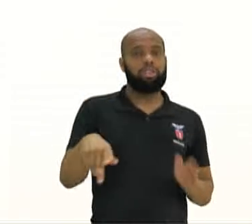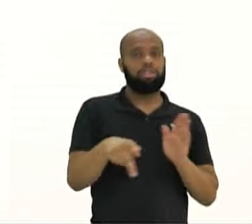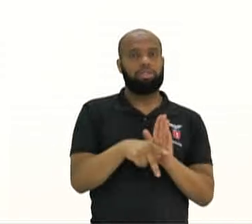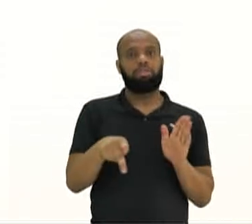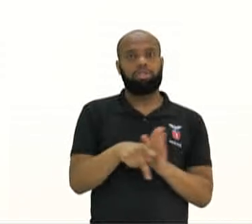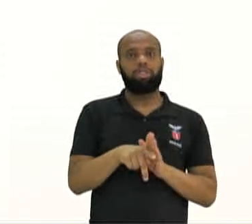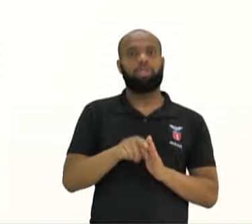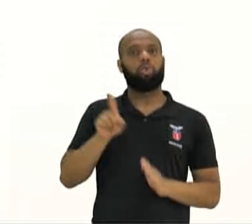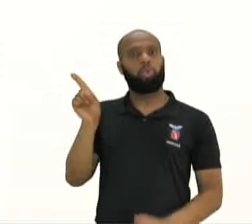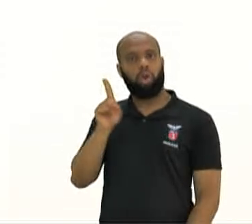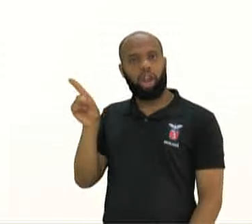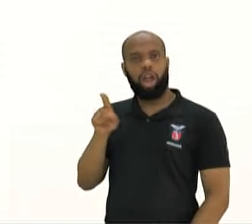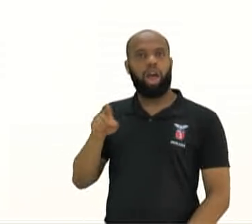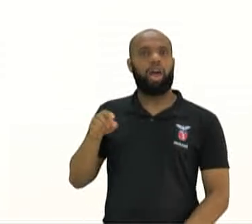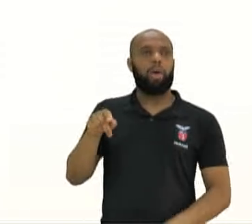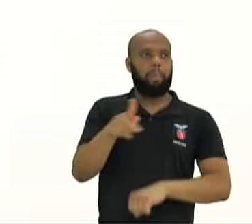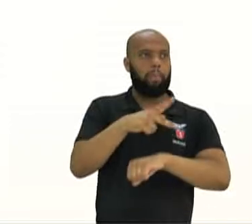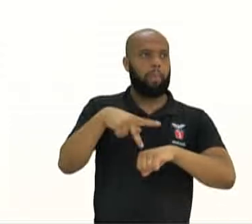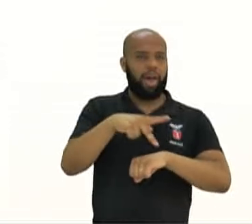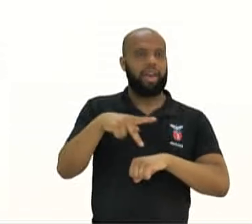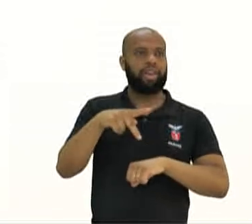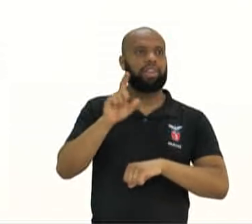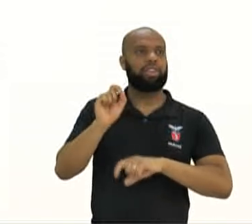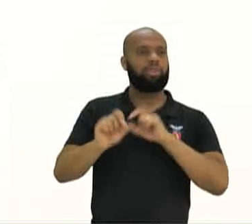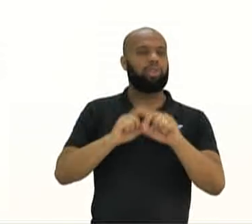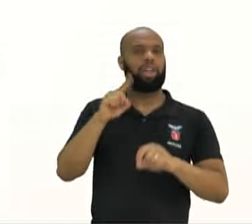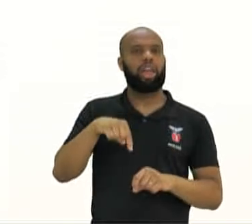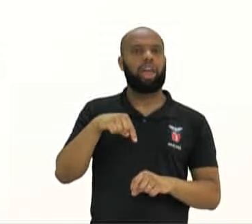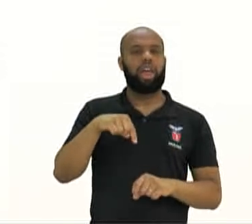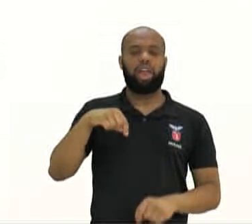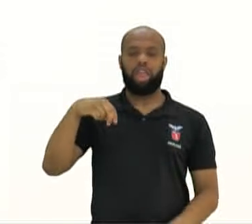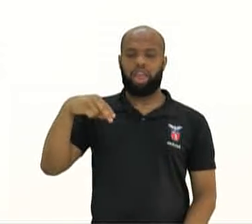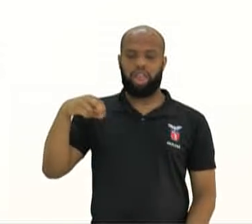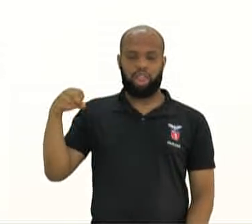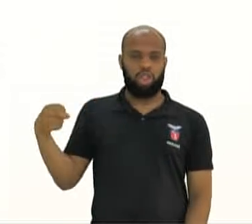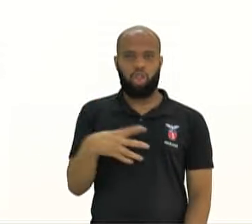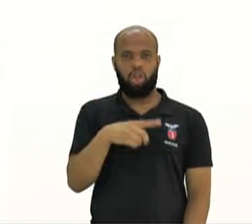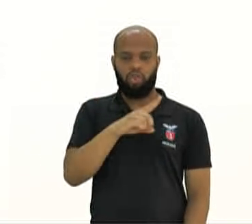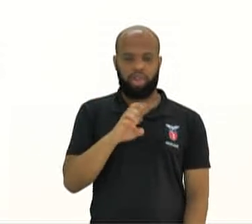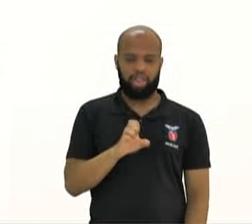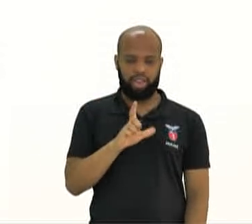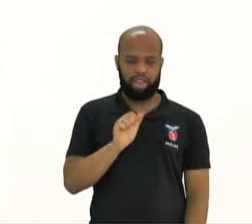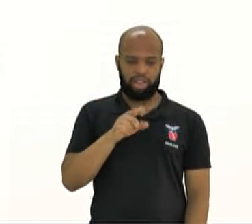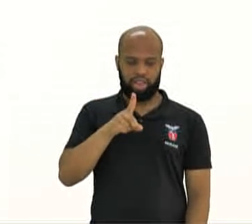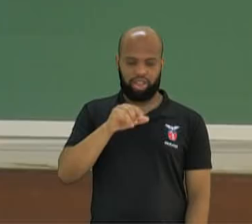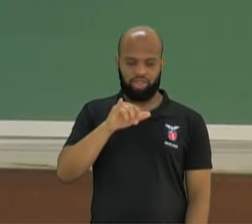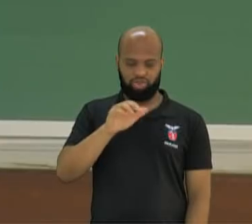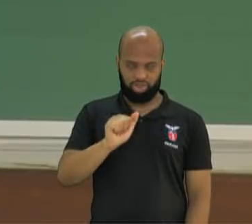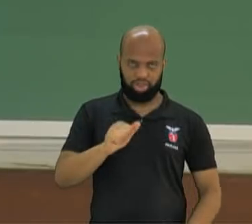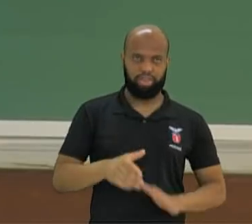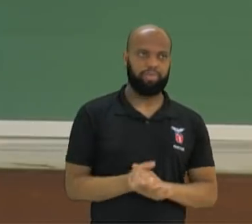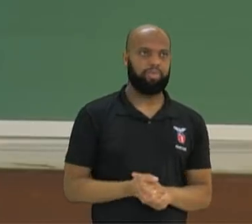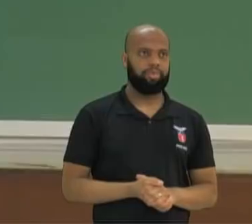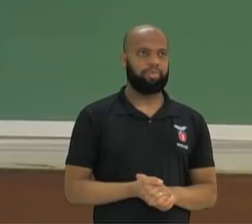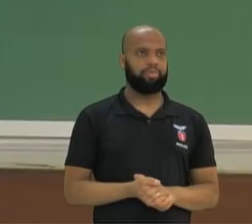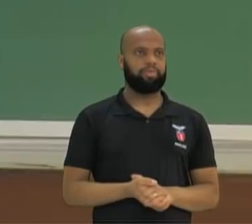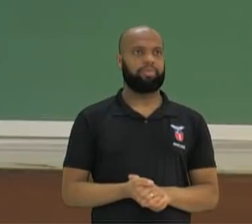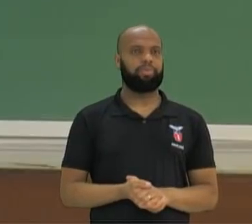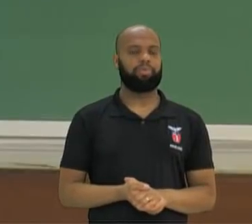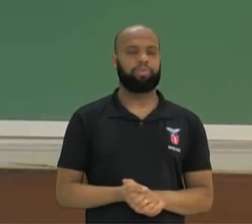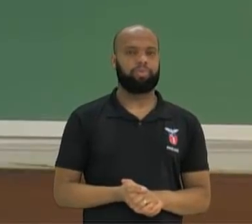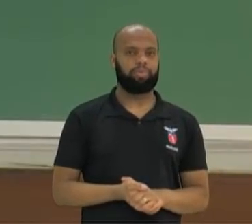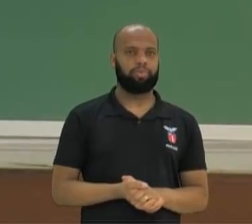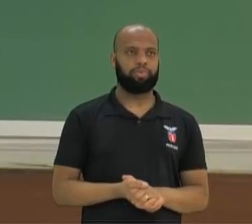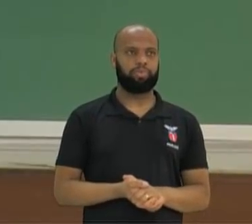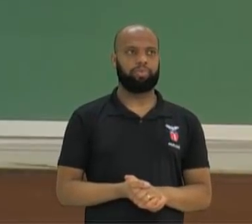terra dos kiwis. Dos kiwis é o pássaro, né? Lembra do kiwi? E o kiwi lá também, a fruta também